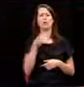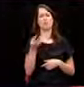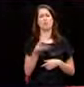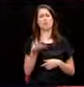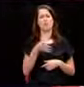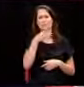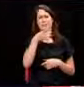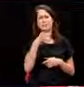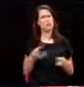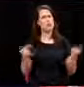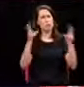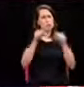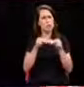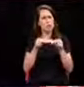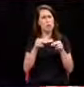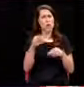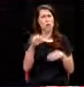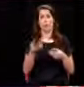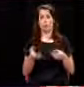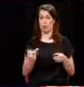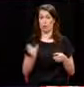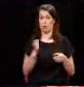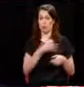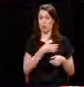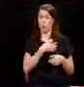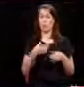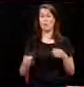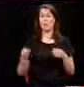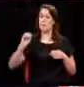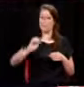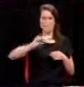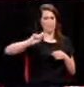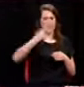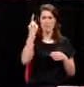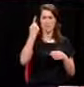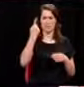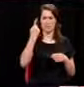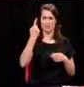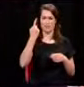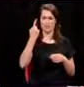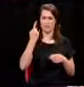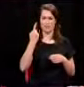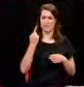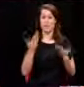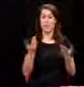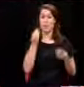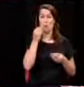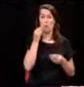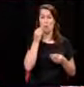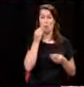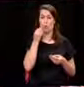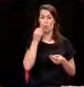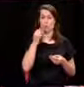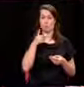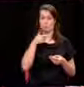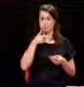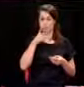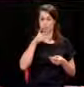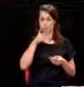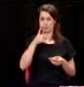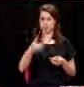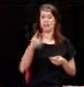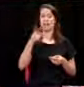a primeira que um clube desde logo proporciona, mas é levada a cabo via contact center, a linha Benfica,